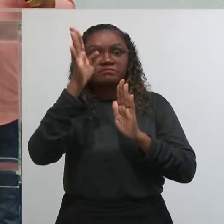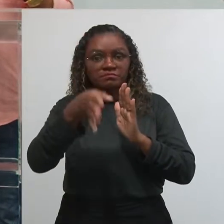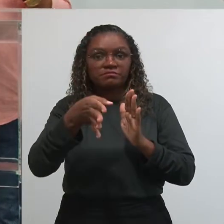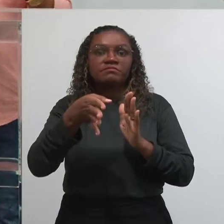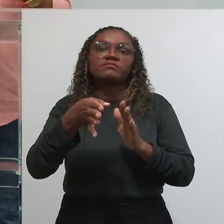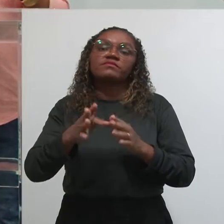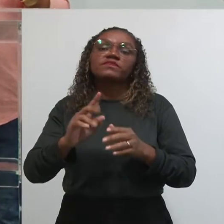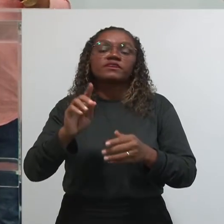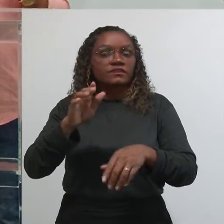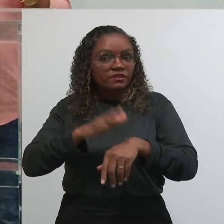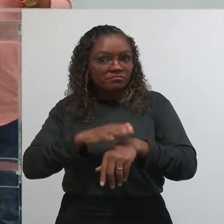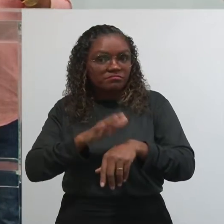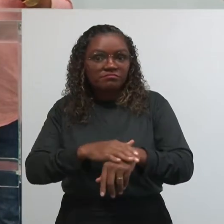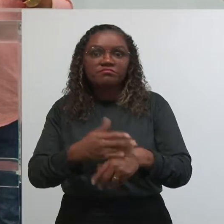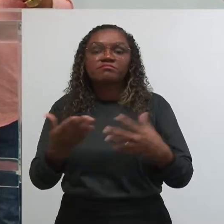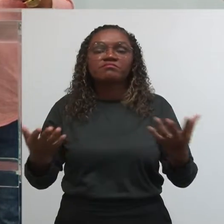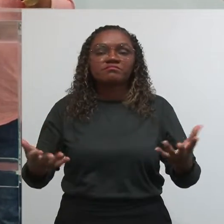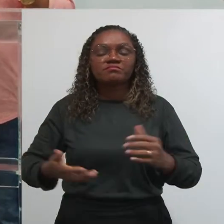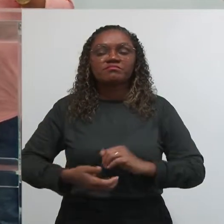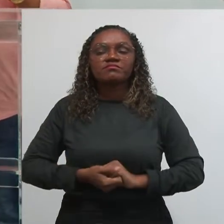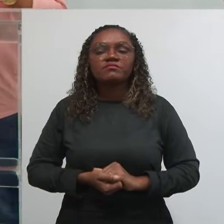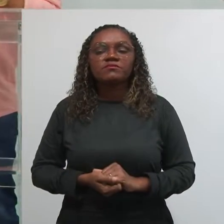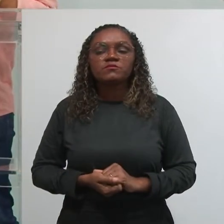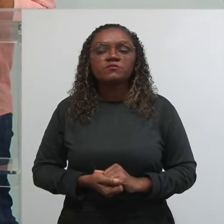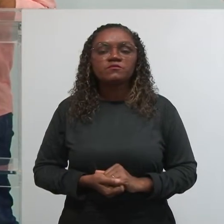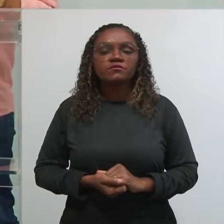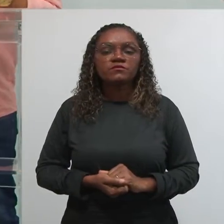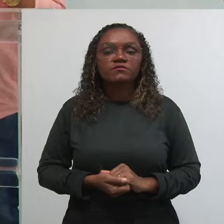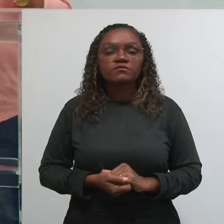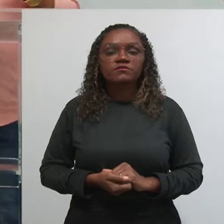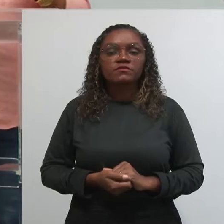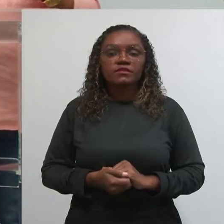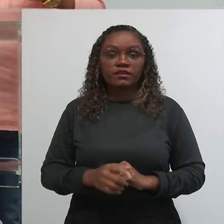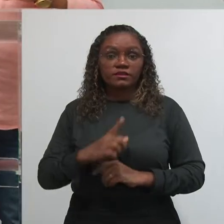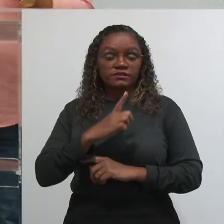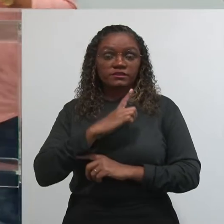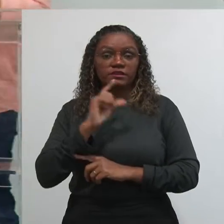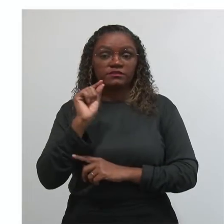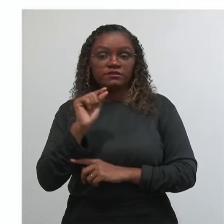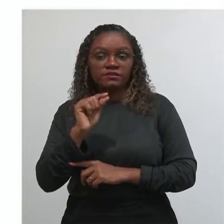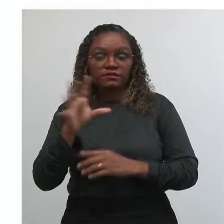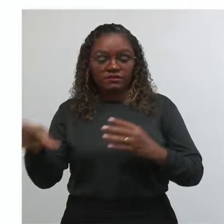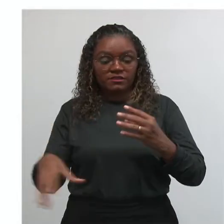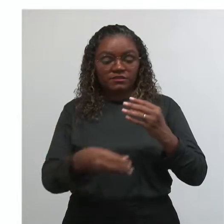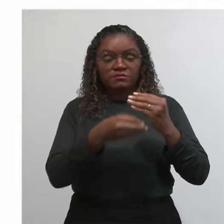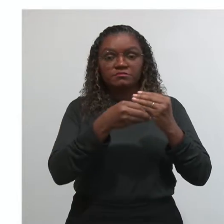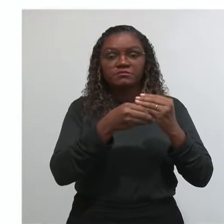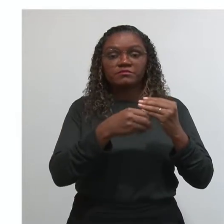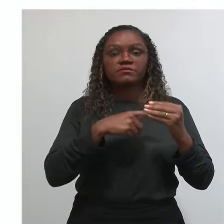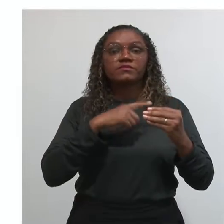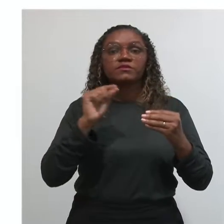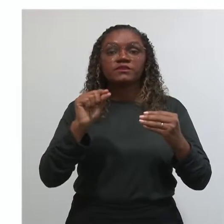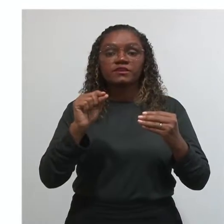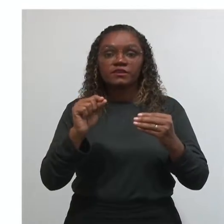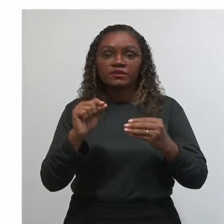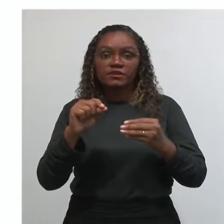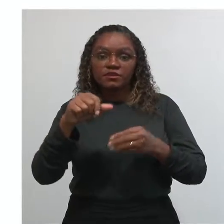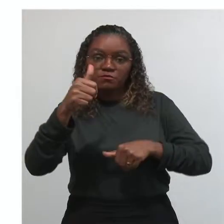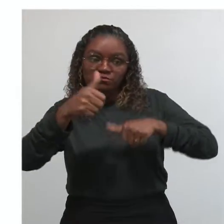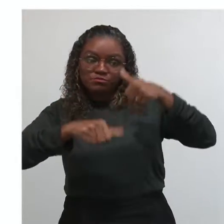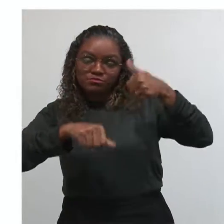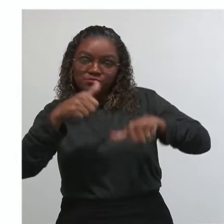seja colocada em prática, tá? Paralelo à fase de implementação, vocês têm o monitoramento